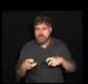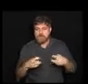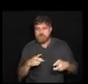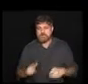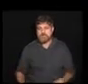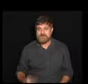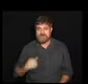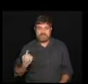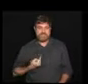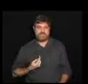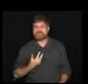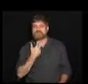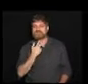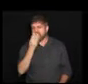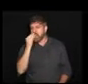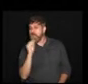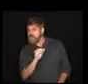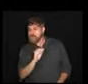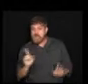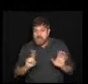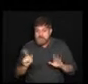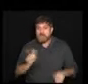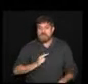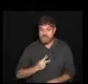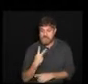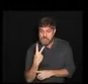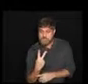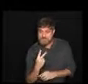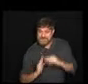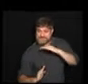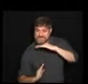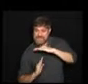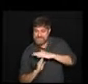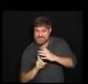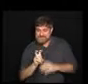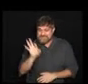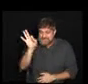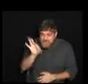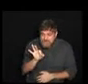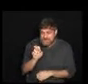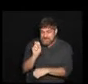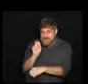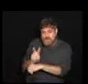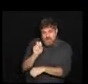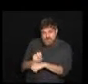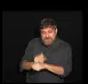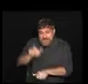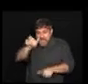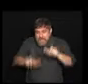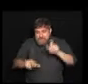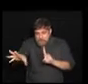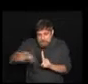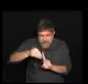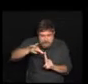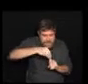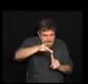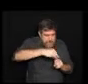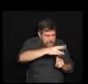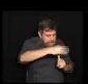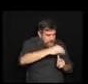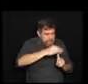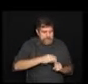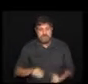nada desprezível, ela gira em torno de 2 a 5% num vírus que infecta muita gente. Pode